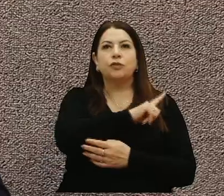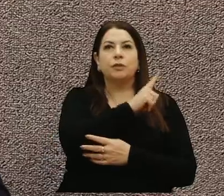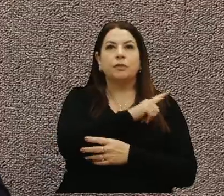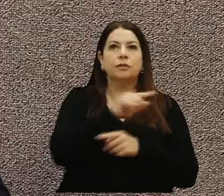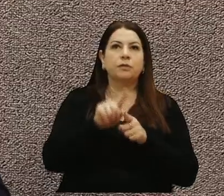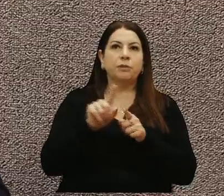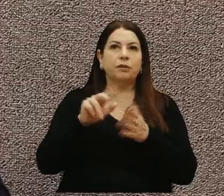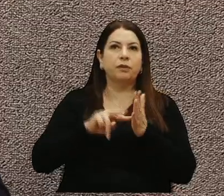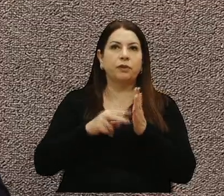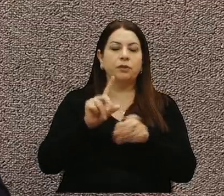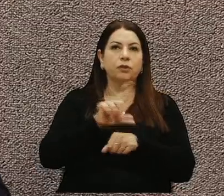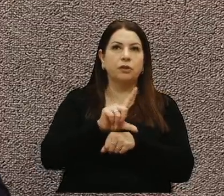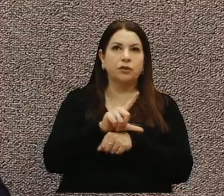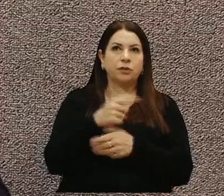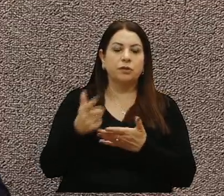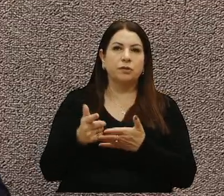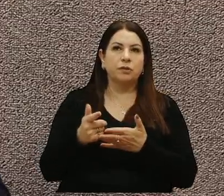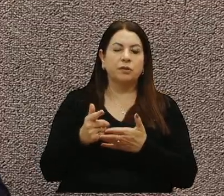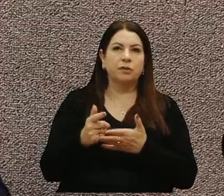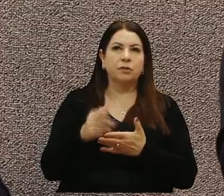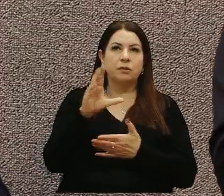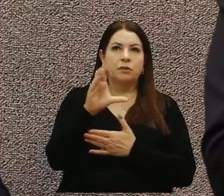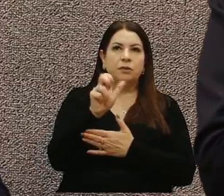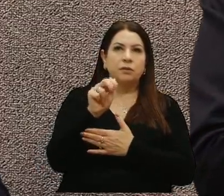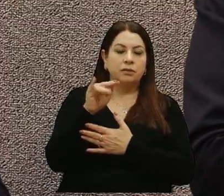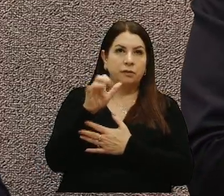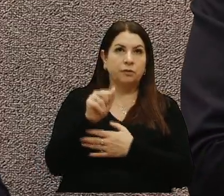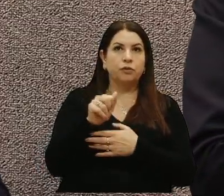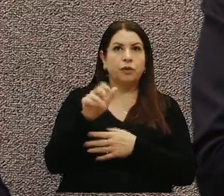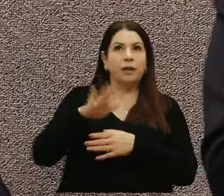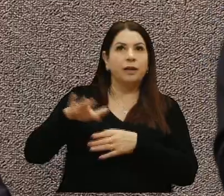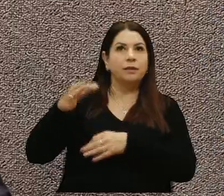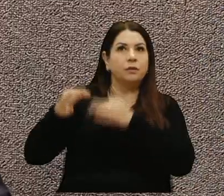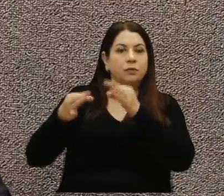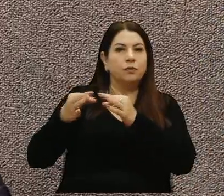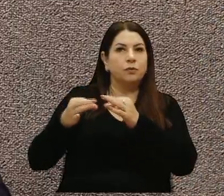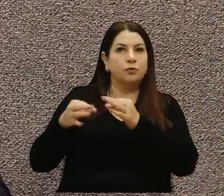Sind Lojas, a Cláudia Piccoli, assessora jurídica,